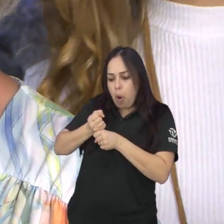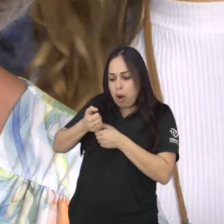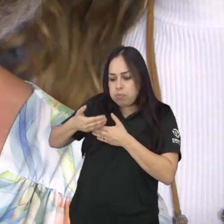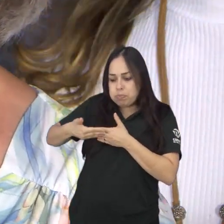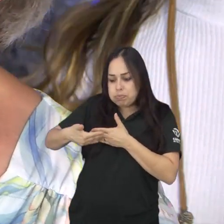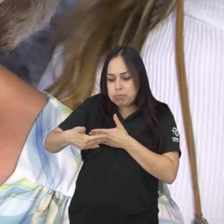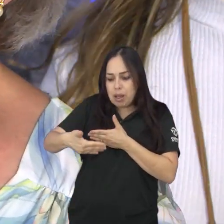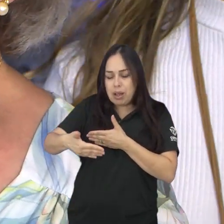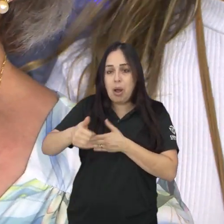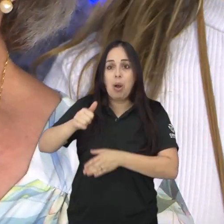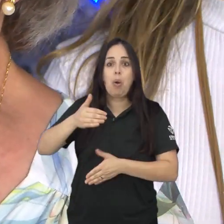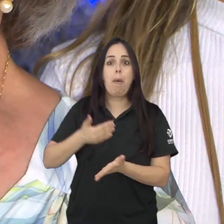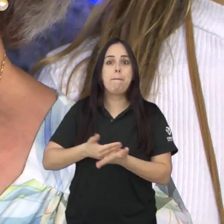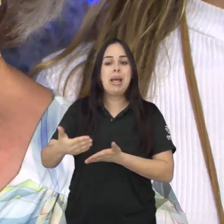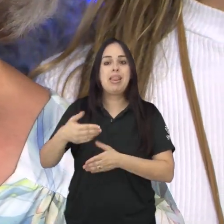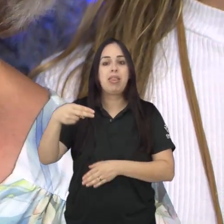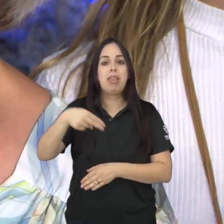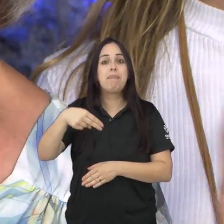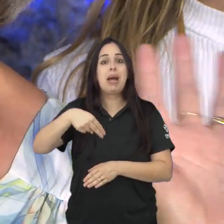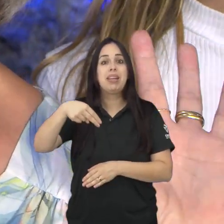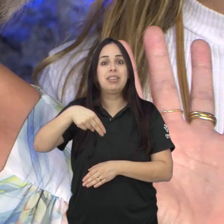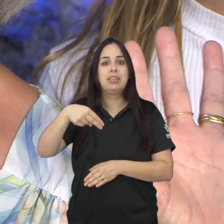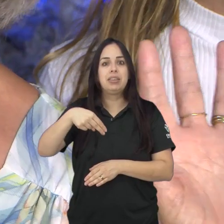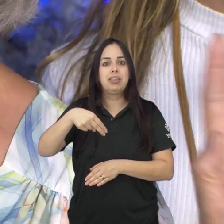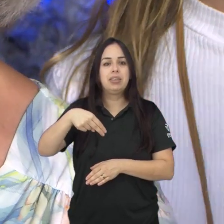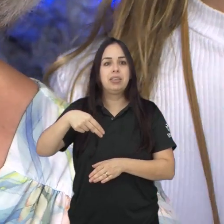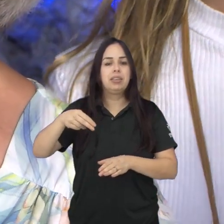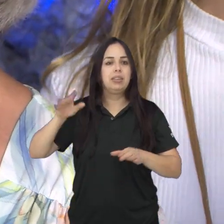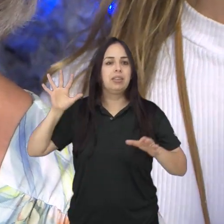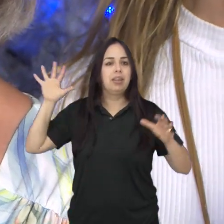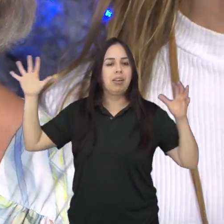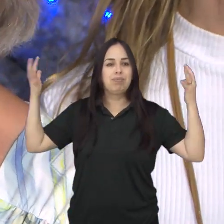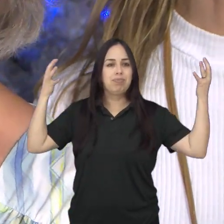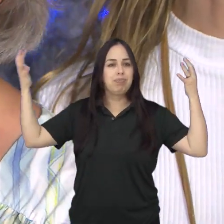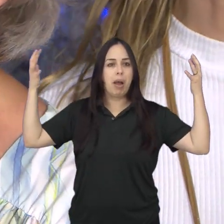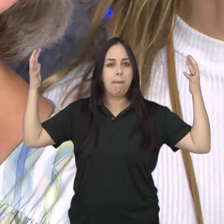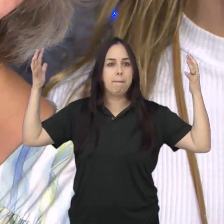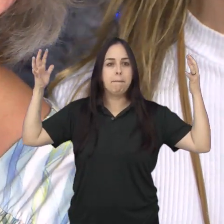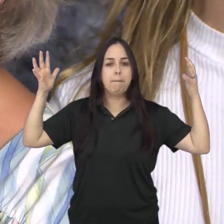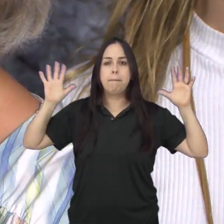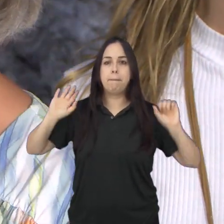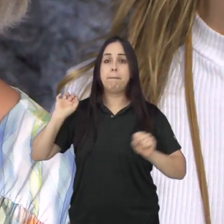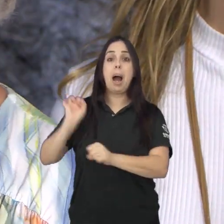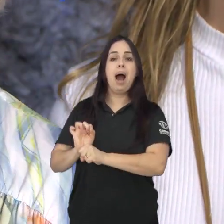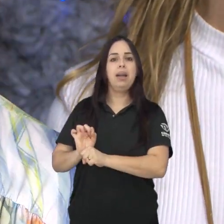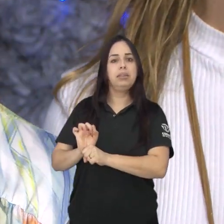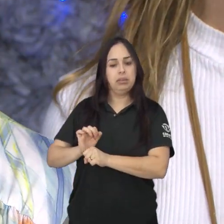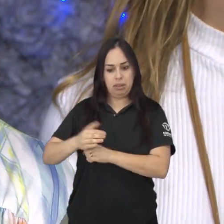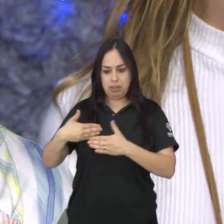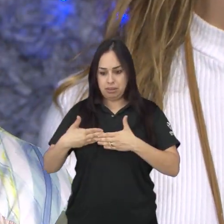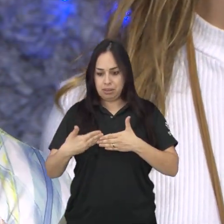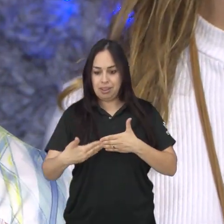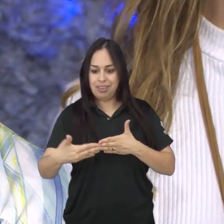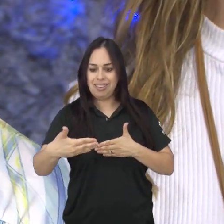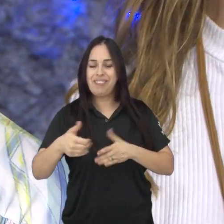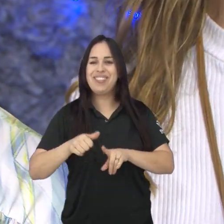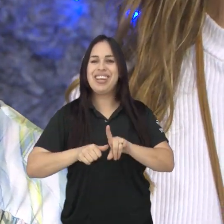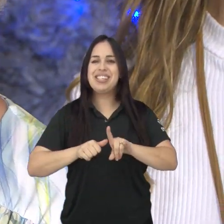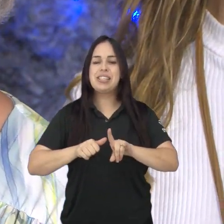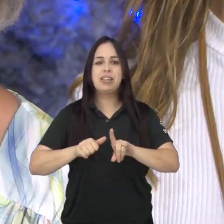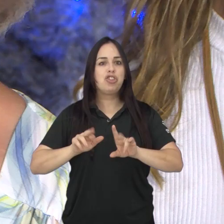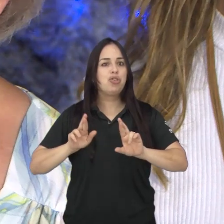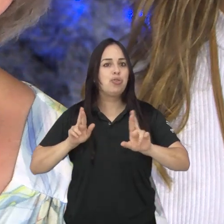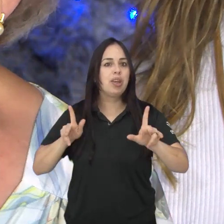ano, começa novembro, para mim, parece que para e eu vivo outro tempo. É